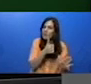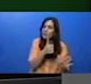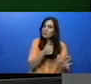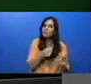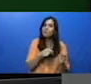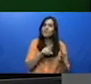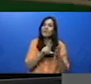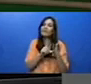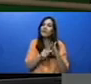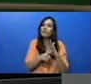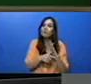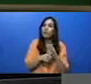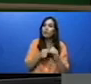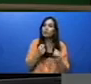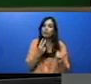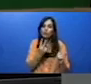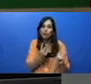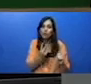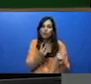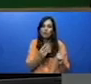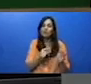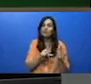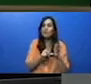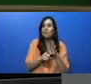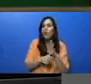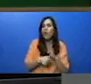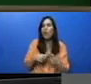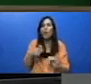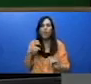depois o 5 e aí depois tem que ir intercalando. Olha lá,